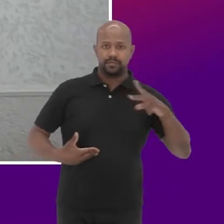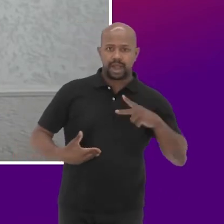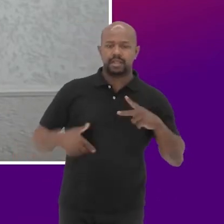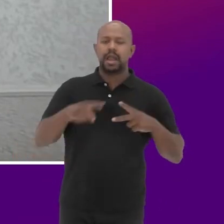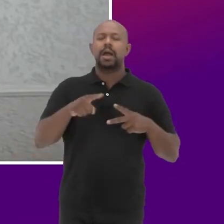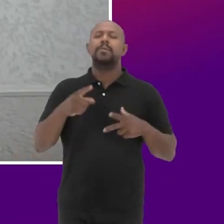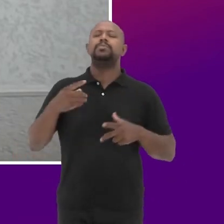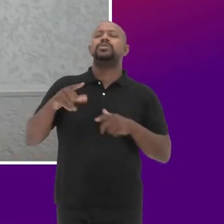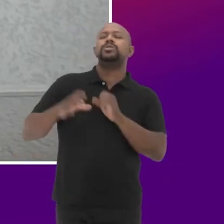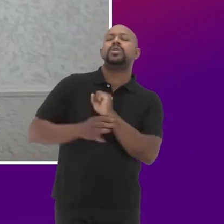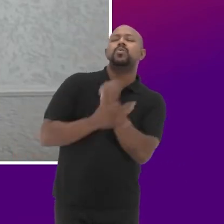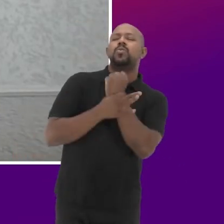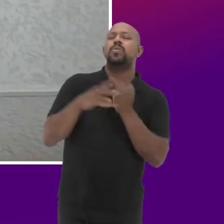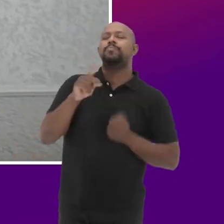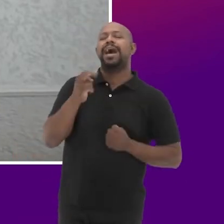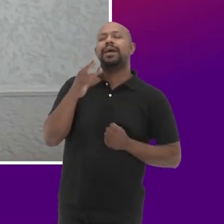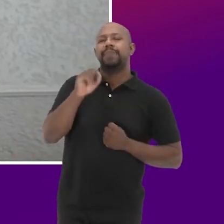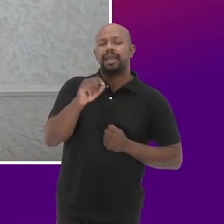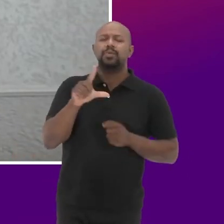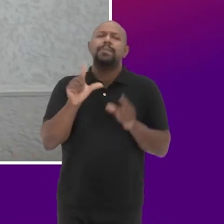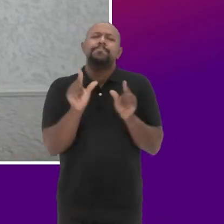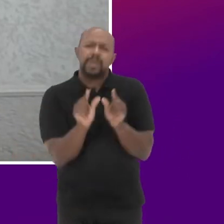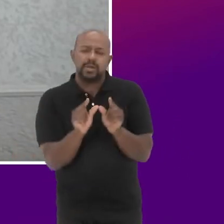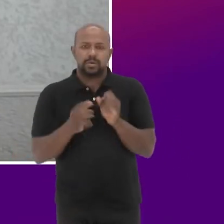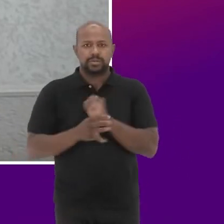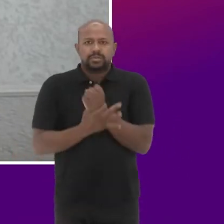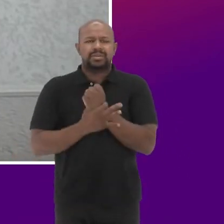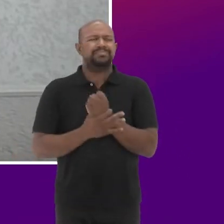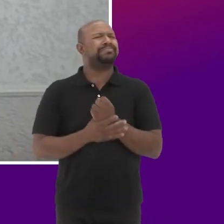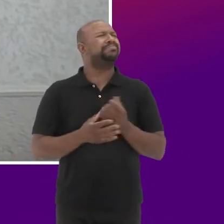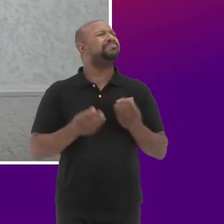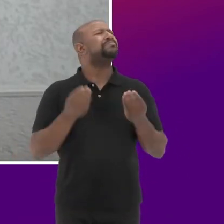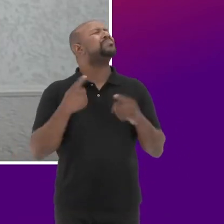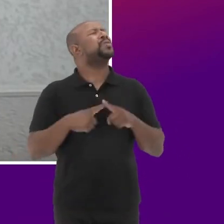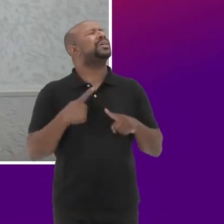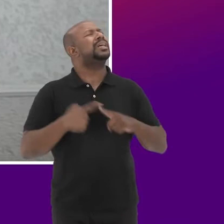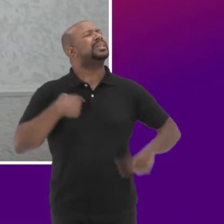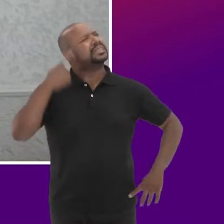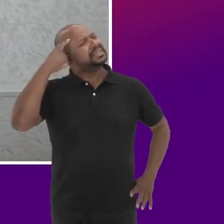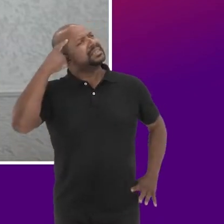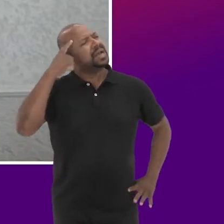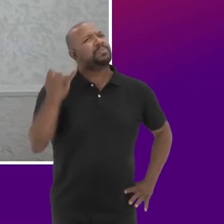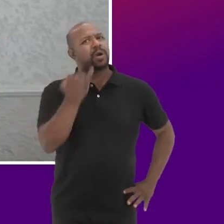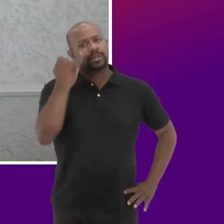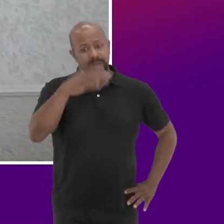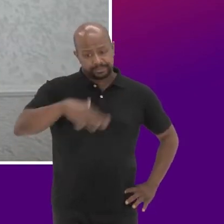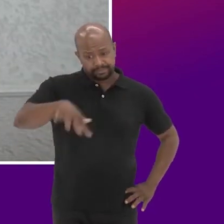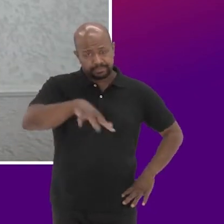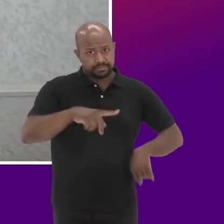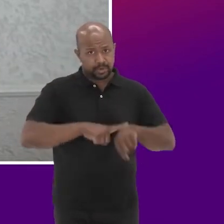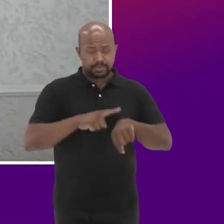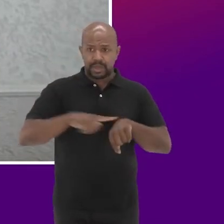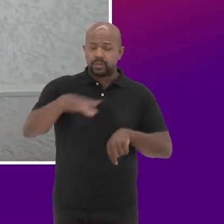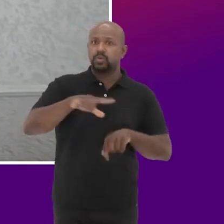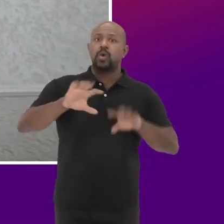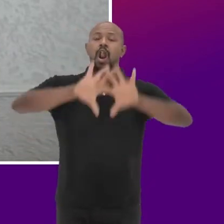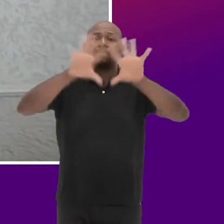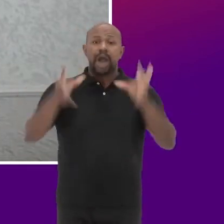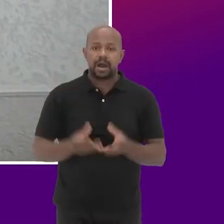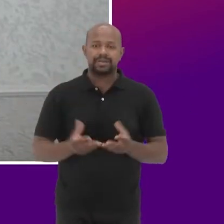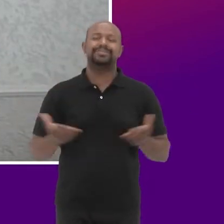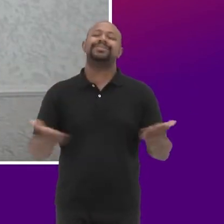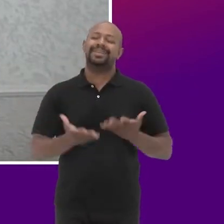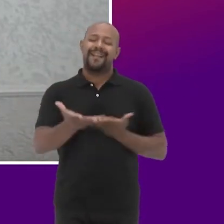Paramétrico e Microseguros, porque considero esse tema muito relevante na conjuntura global que vivemos. Hoje